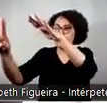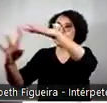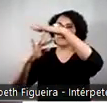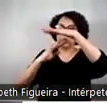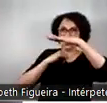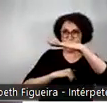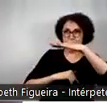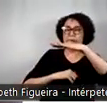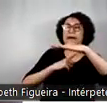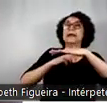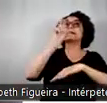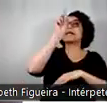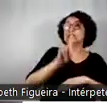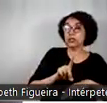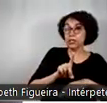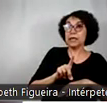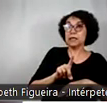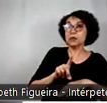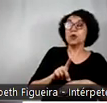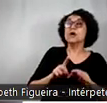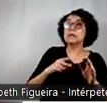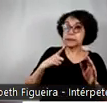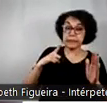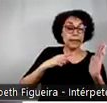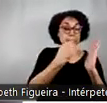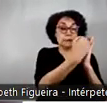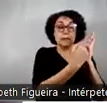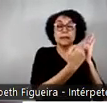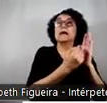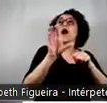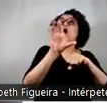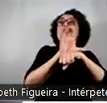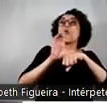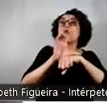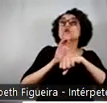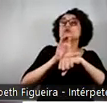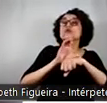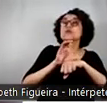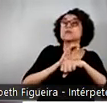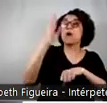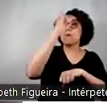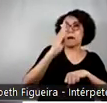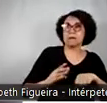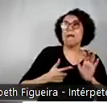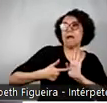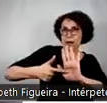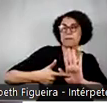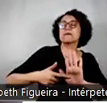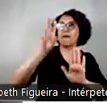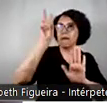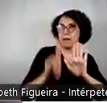Constituição aí de 88, como qualquer brasileiro. Então, pensando nessas políticas migratórias, né, que a